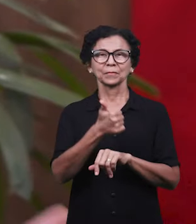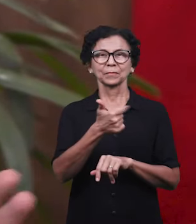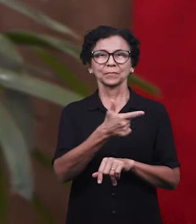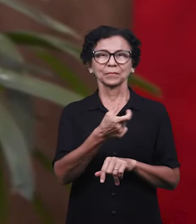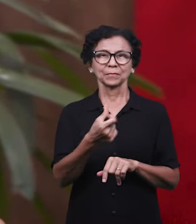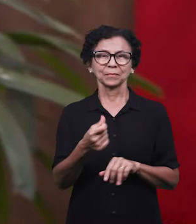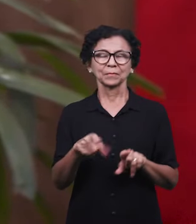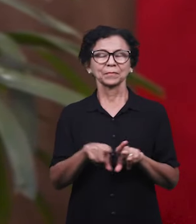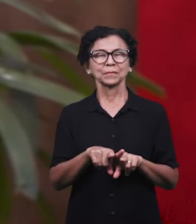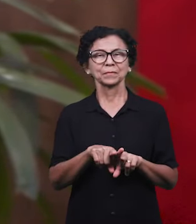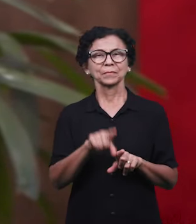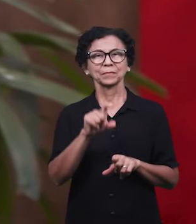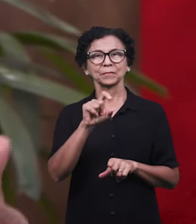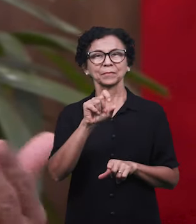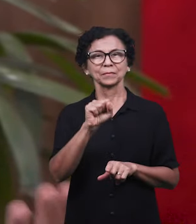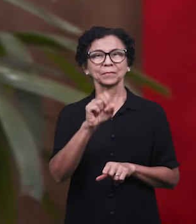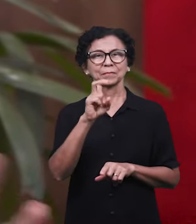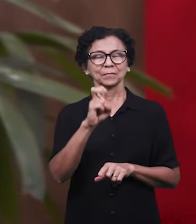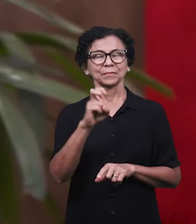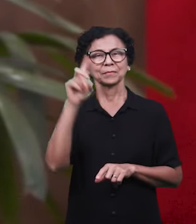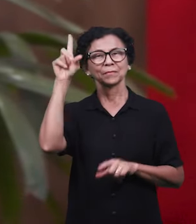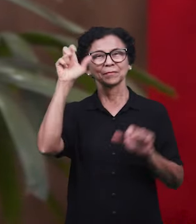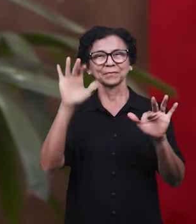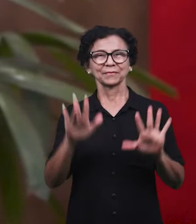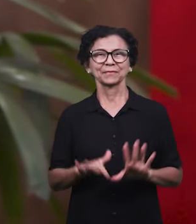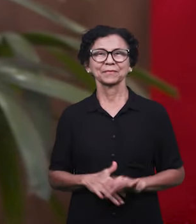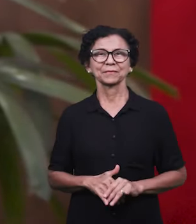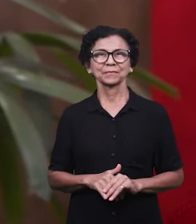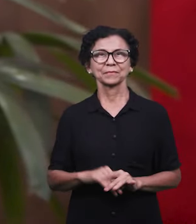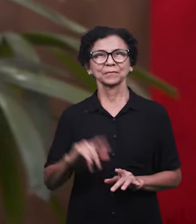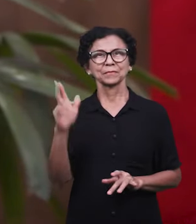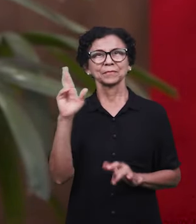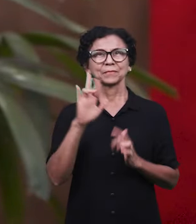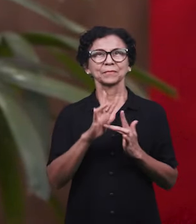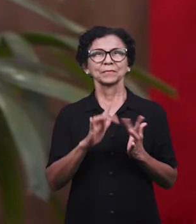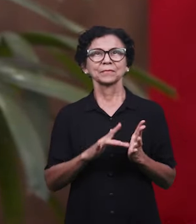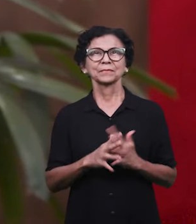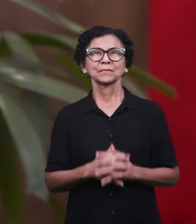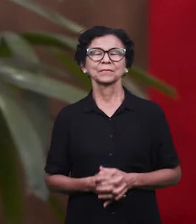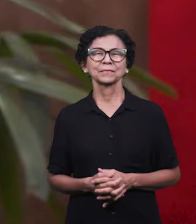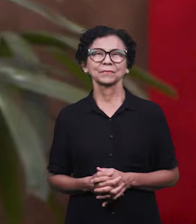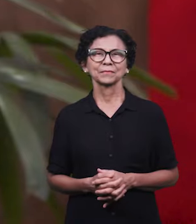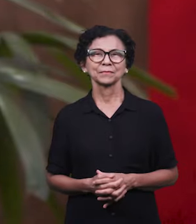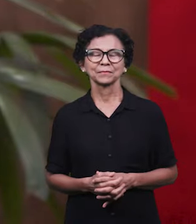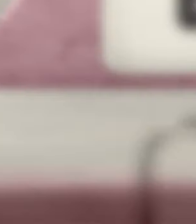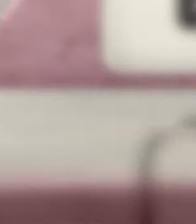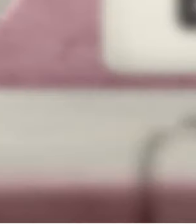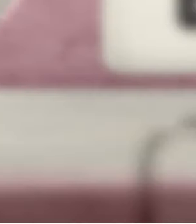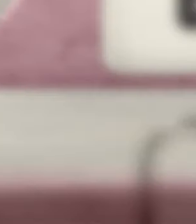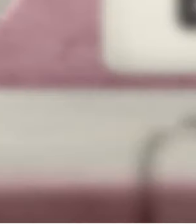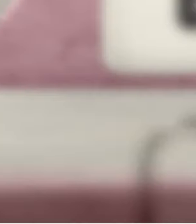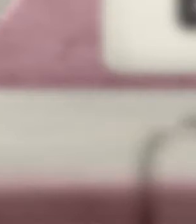126 e 85. Que o Senhor nos abençoe grandemente. A paz do Senhor Jesus.